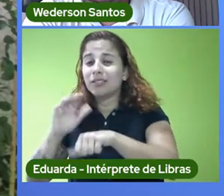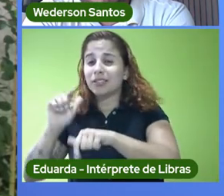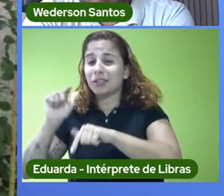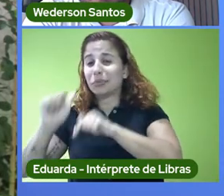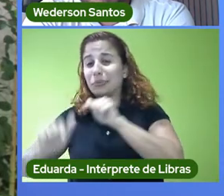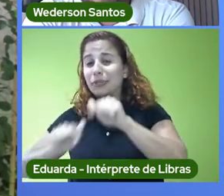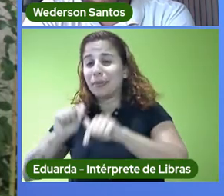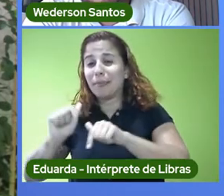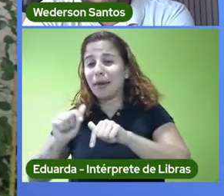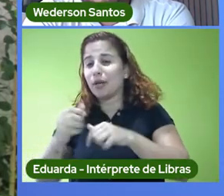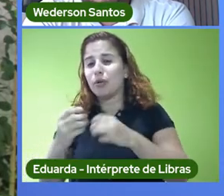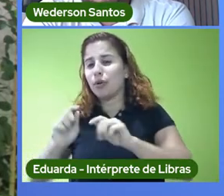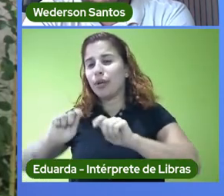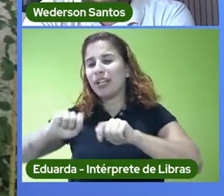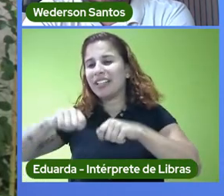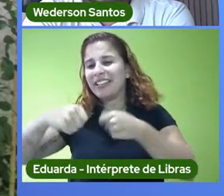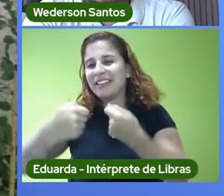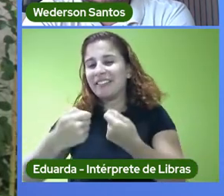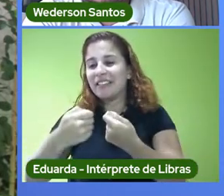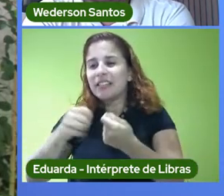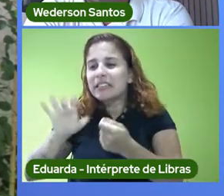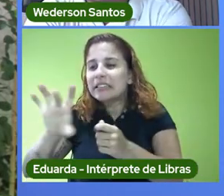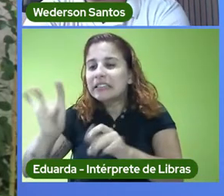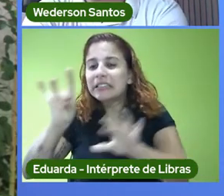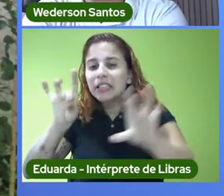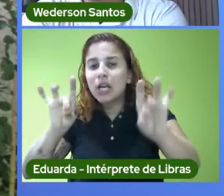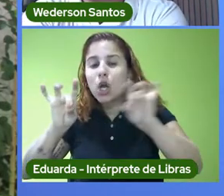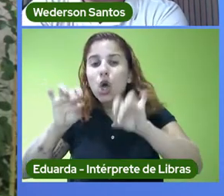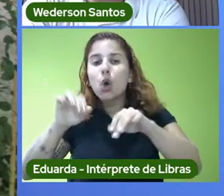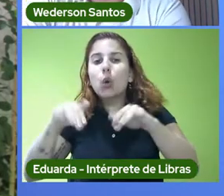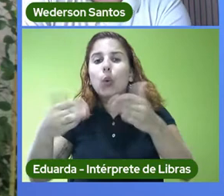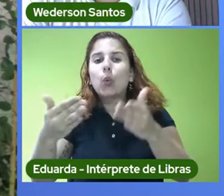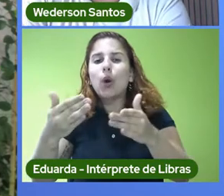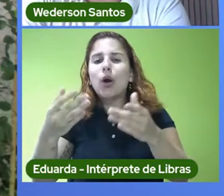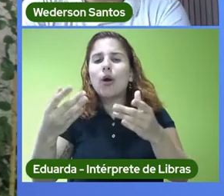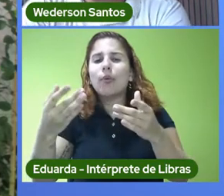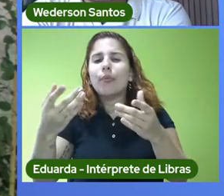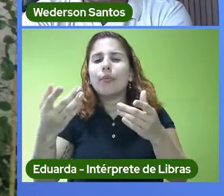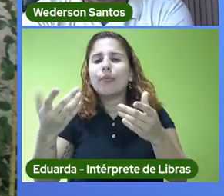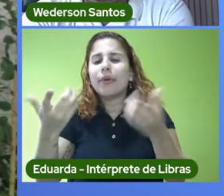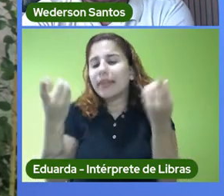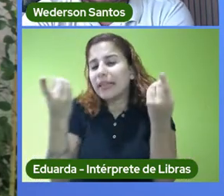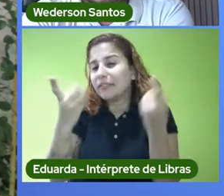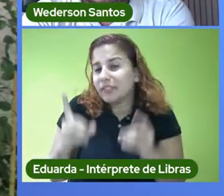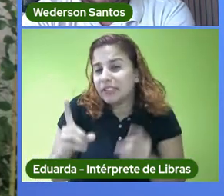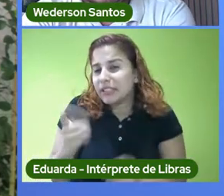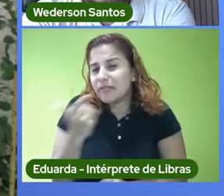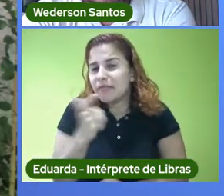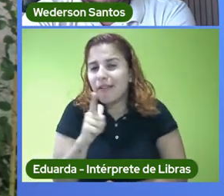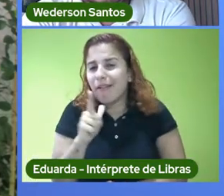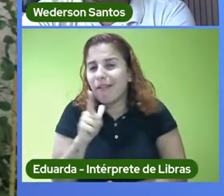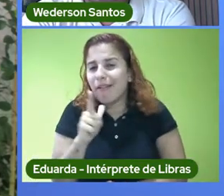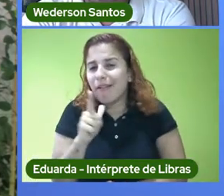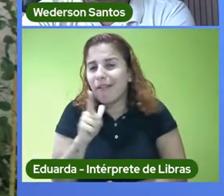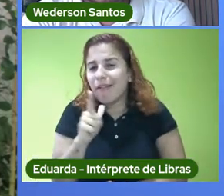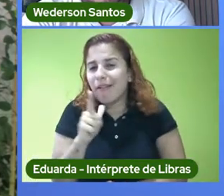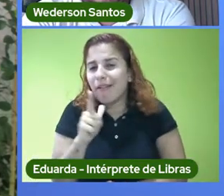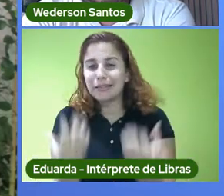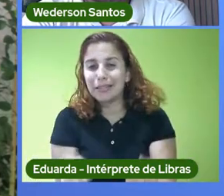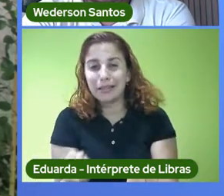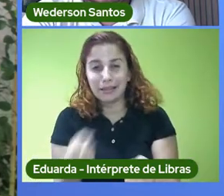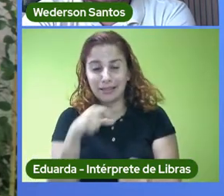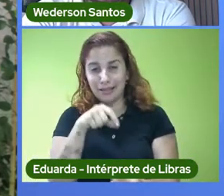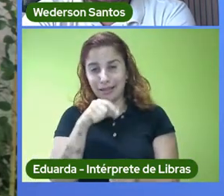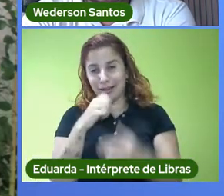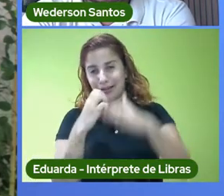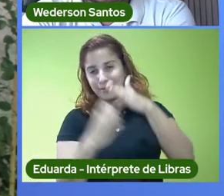através de um mercado que seleciona qual tipo de deficiência que ele vai ou não aceitar, eu acho que é isso,